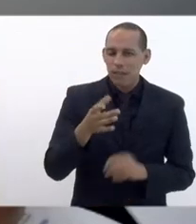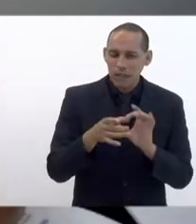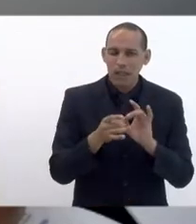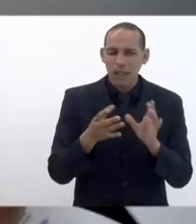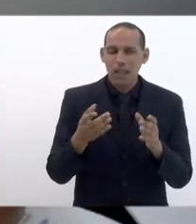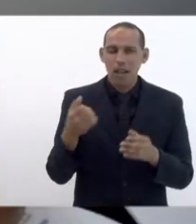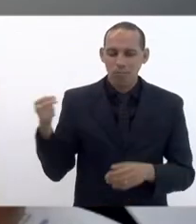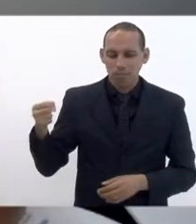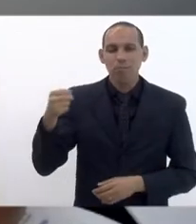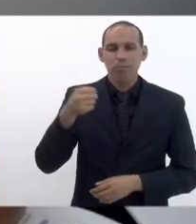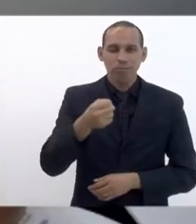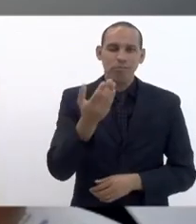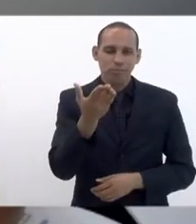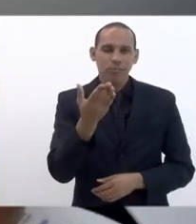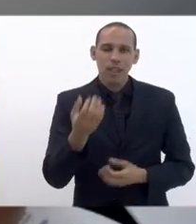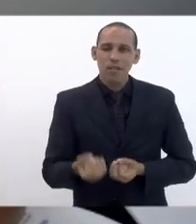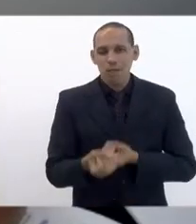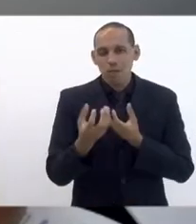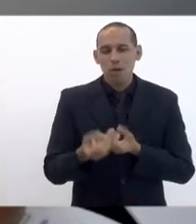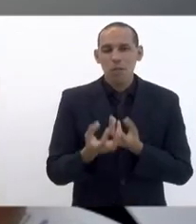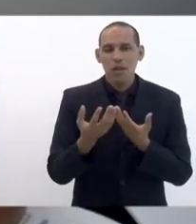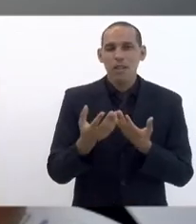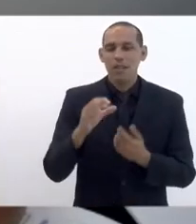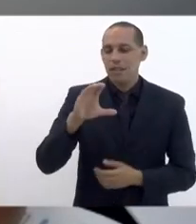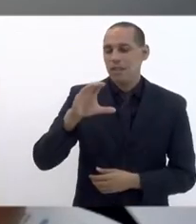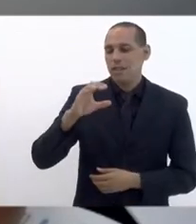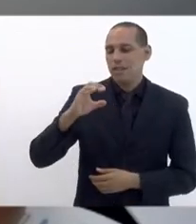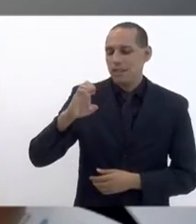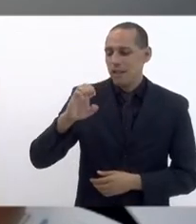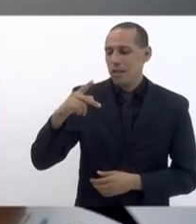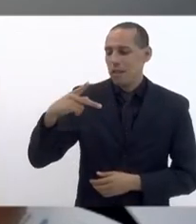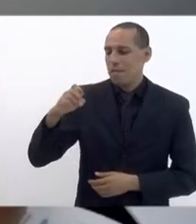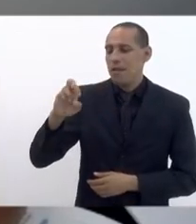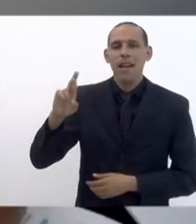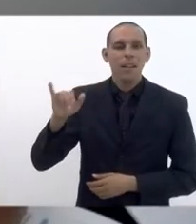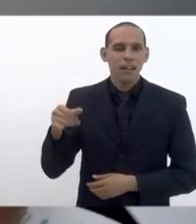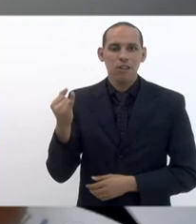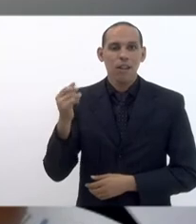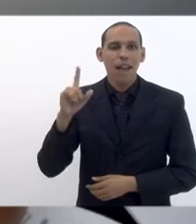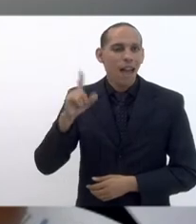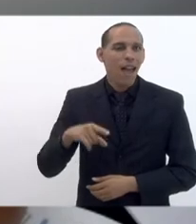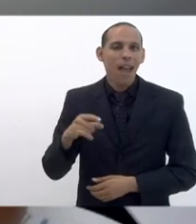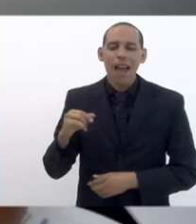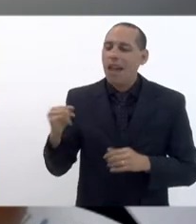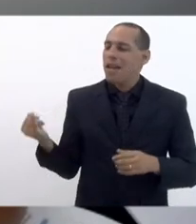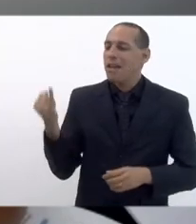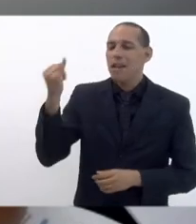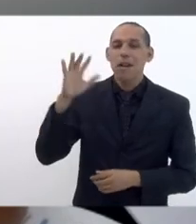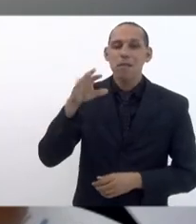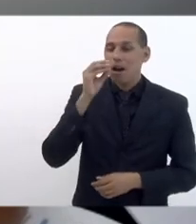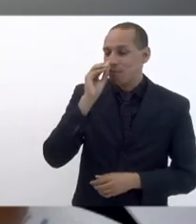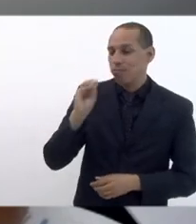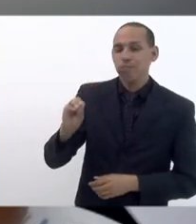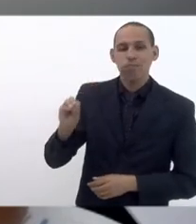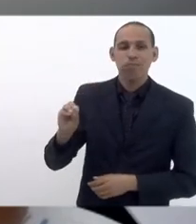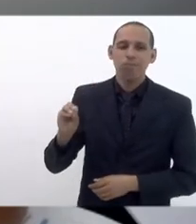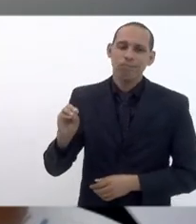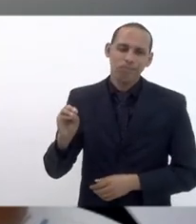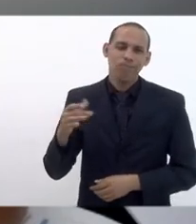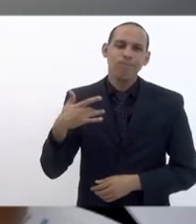trouxe essa informação... O CEPERJ é uma joia esquecida no Rio de Janeiro. É uma